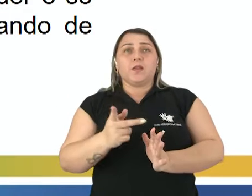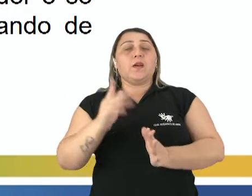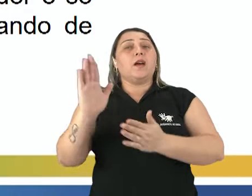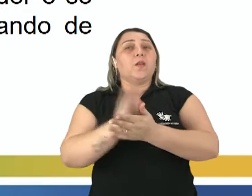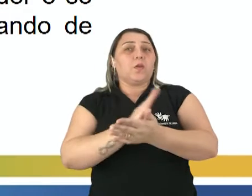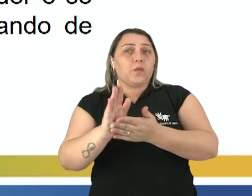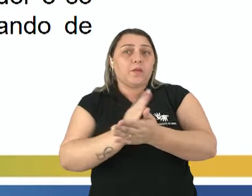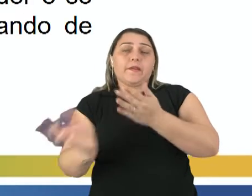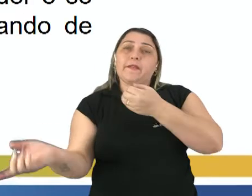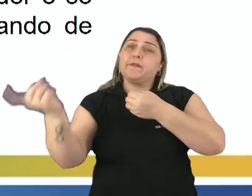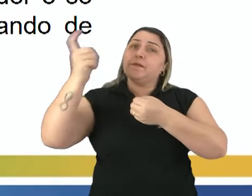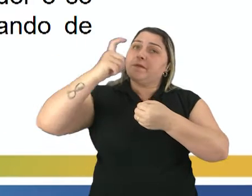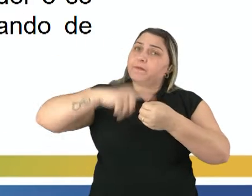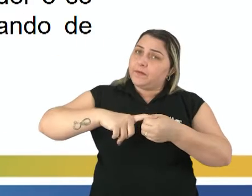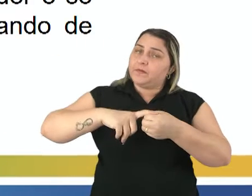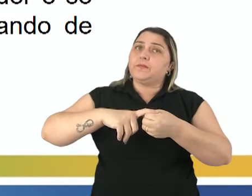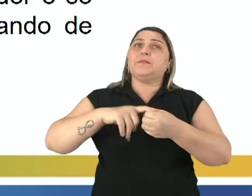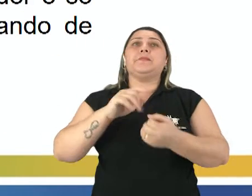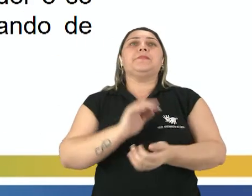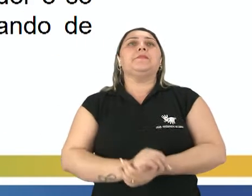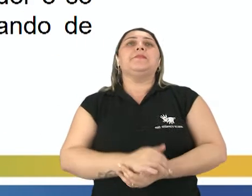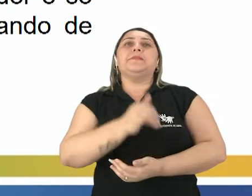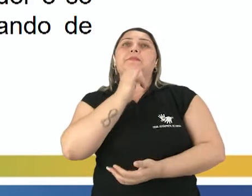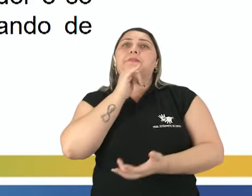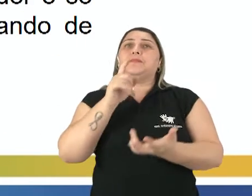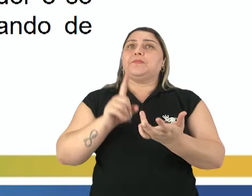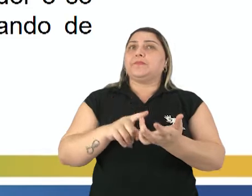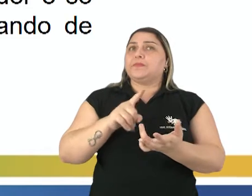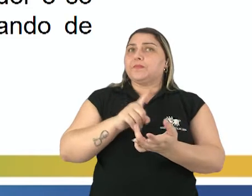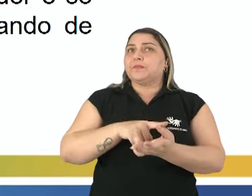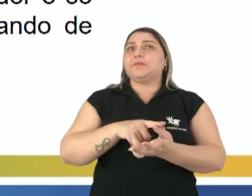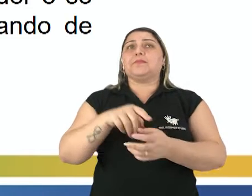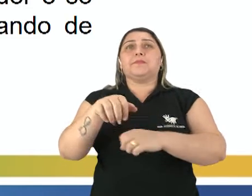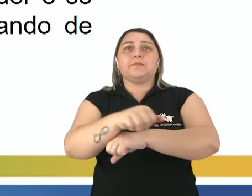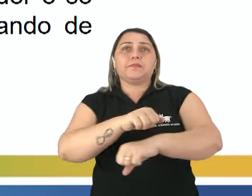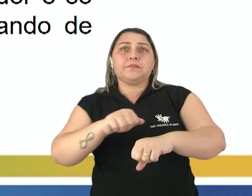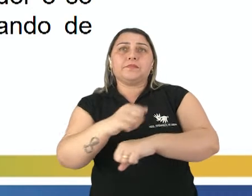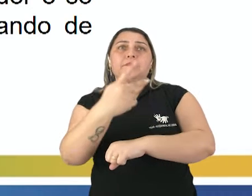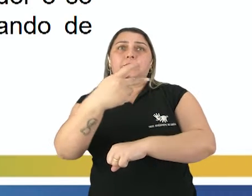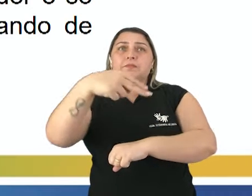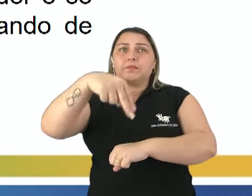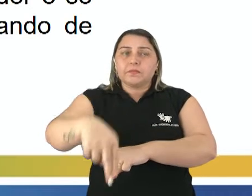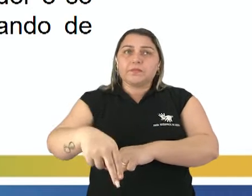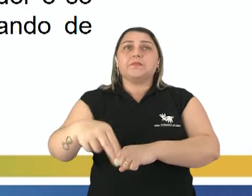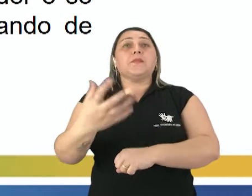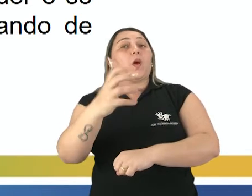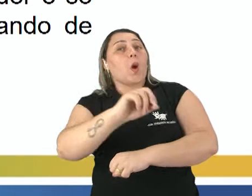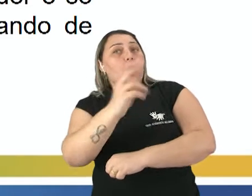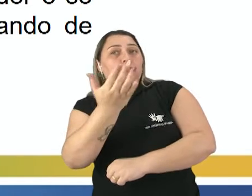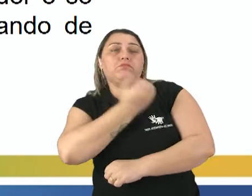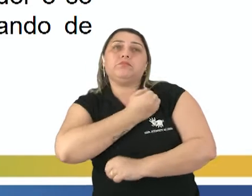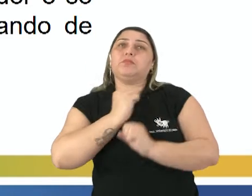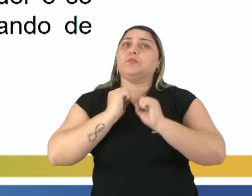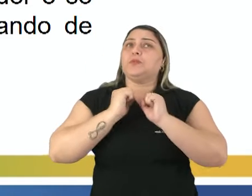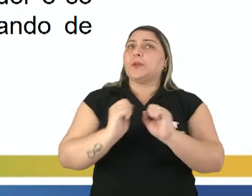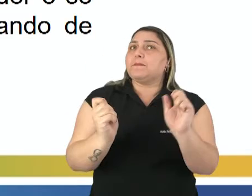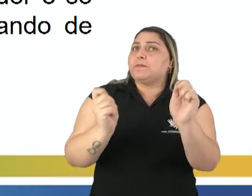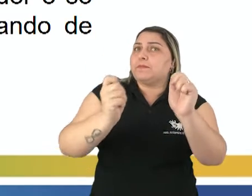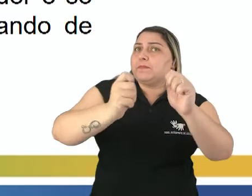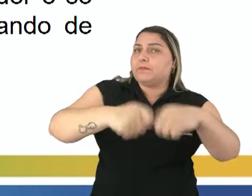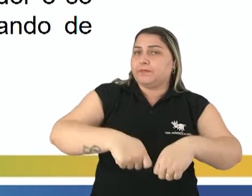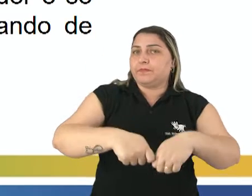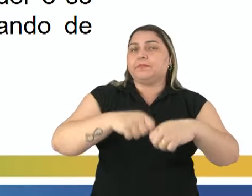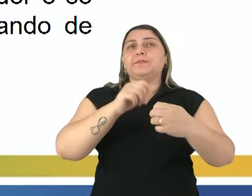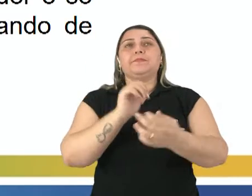vai retomar por meio de um pronome. E aí ele vai poder possibilitar que